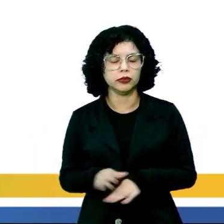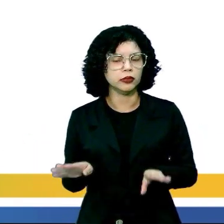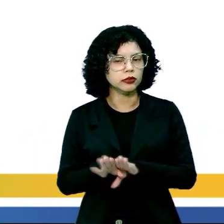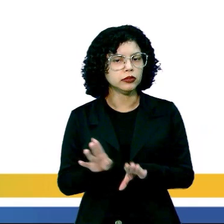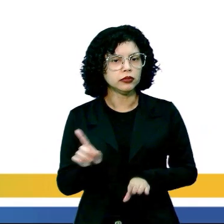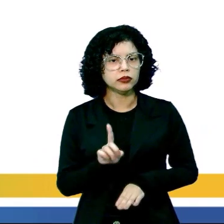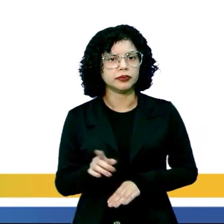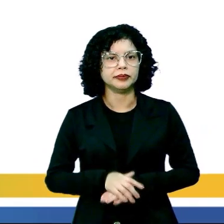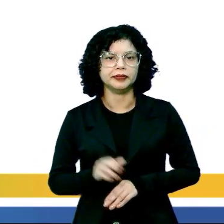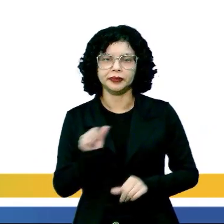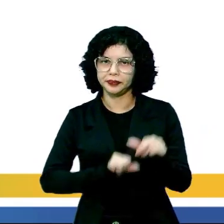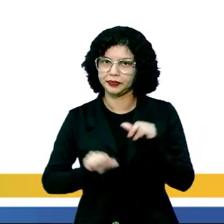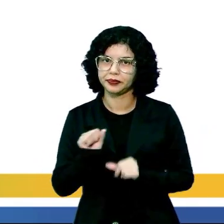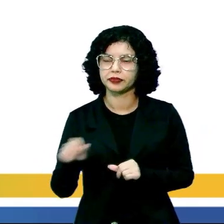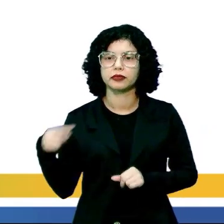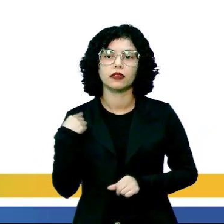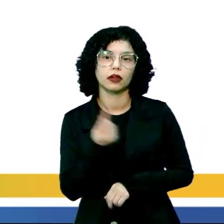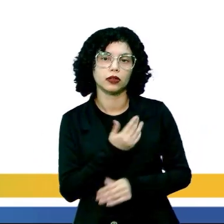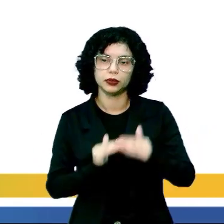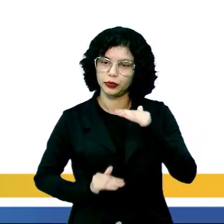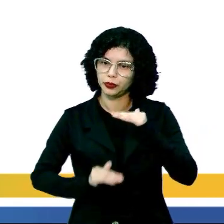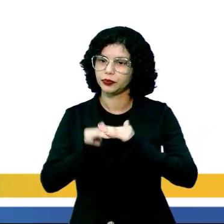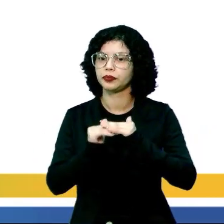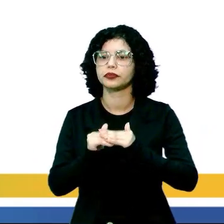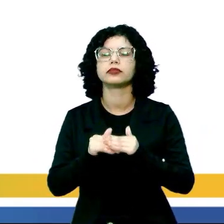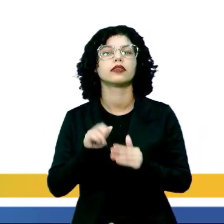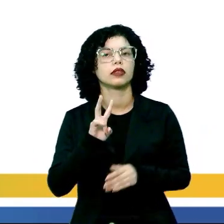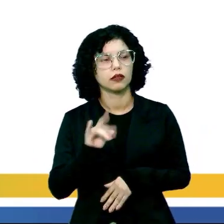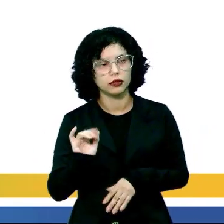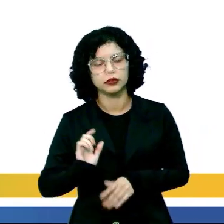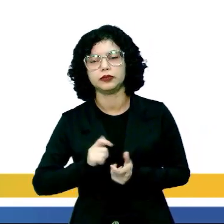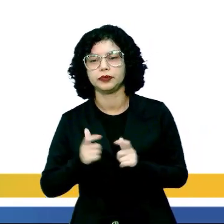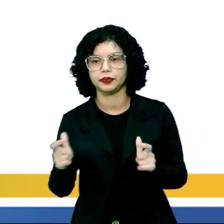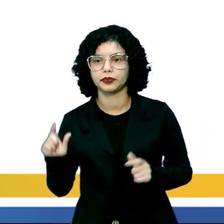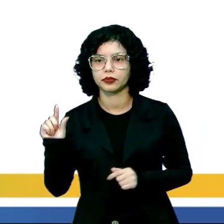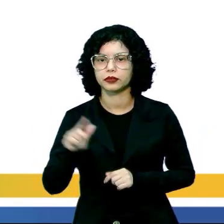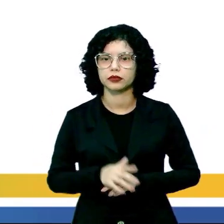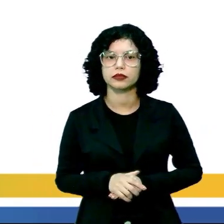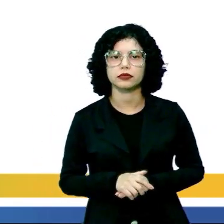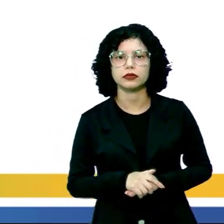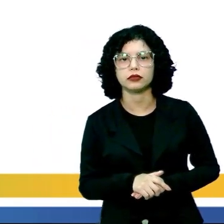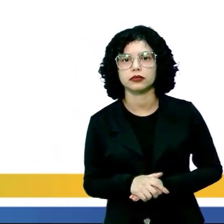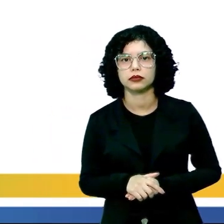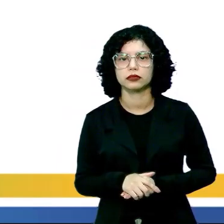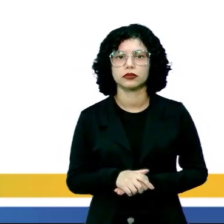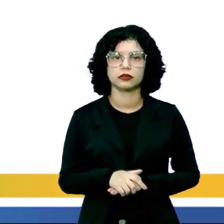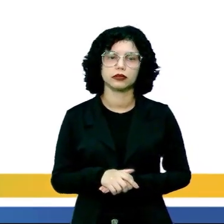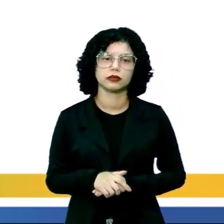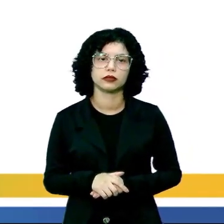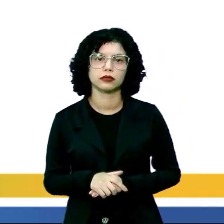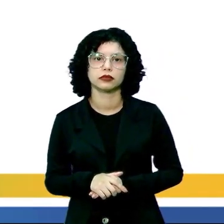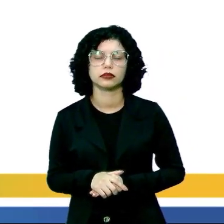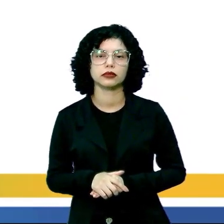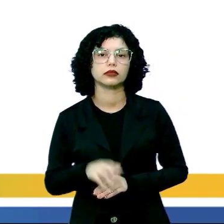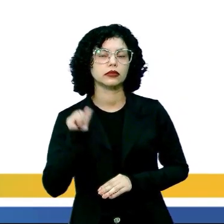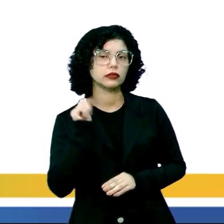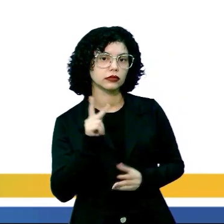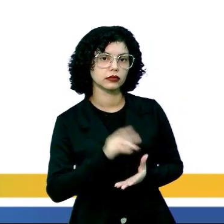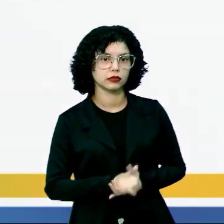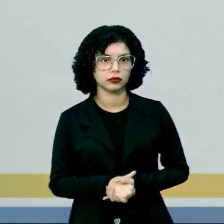Também não, pelo contrário, né? Nossa pressão, querendo ou não, ela aumenta um pouco, tá certo? Ok,